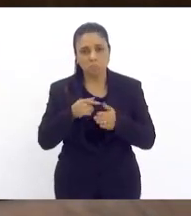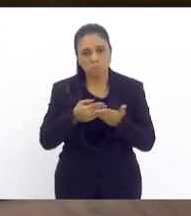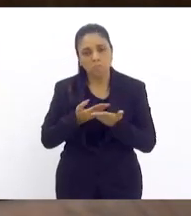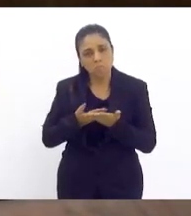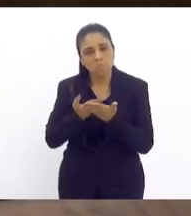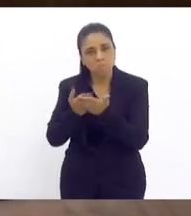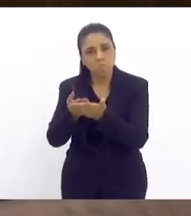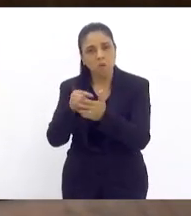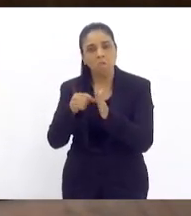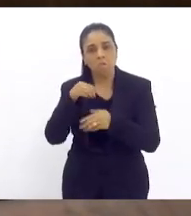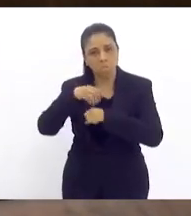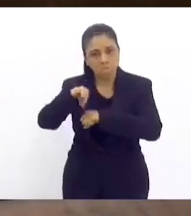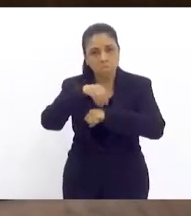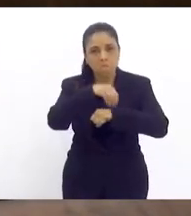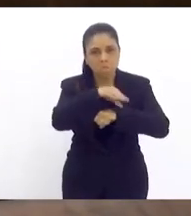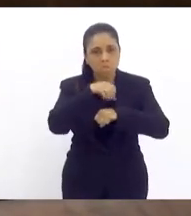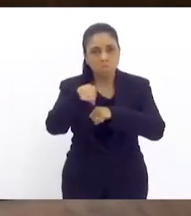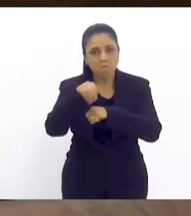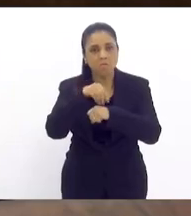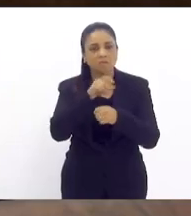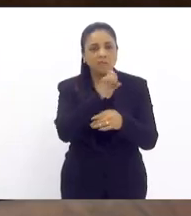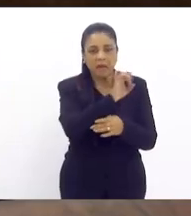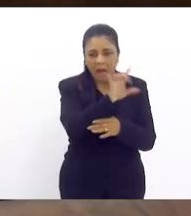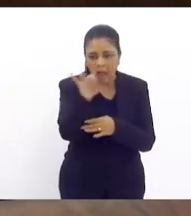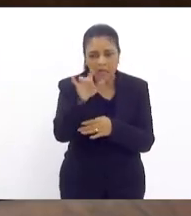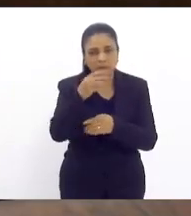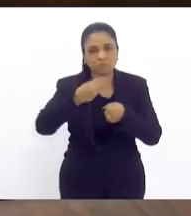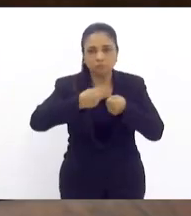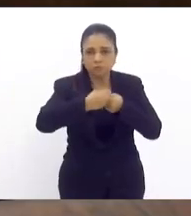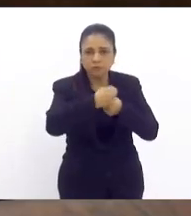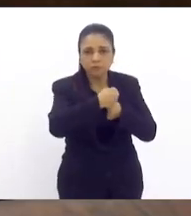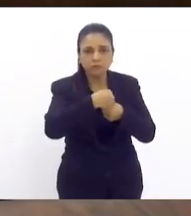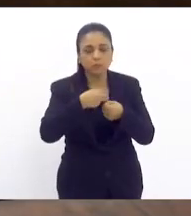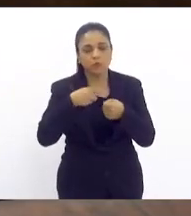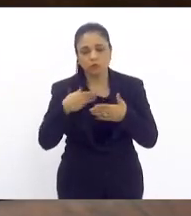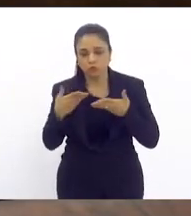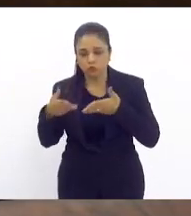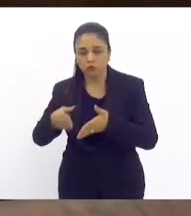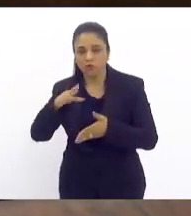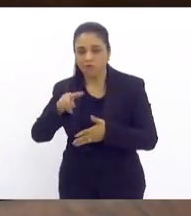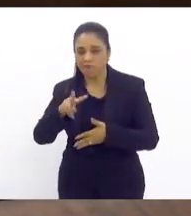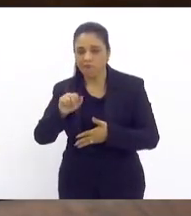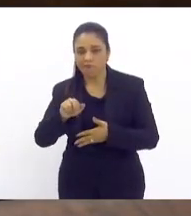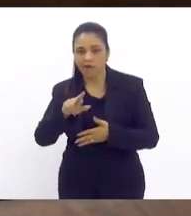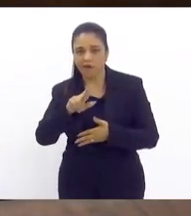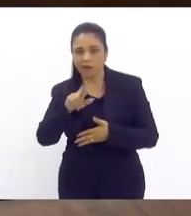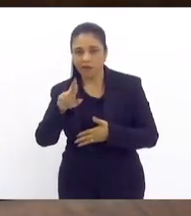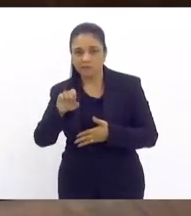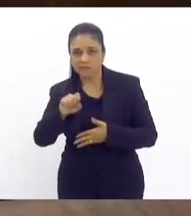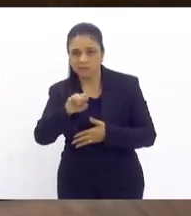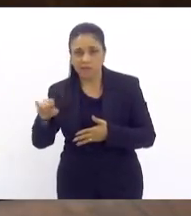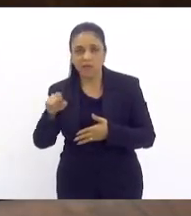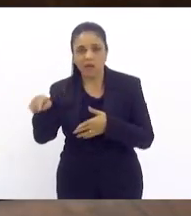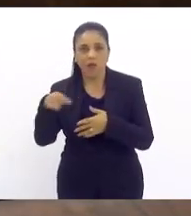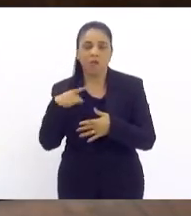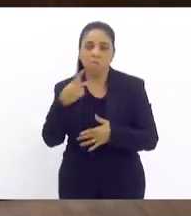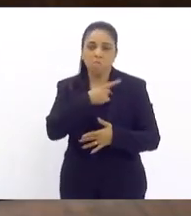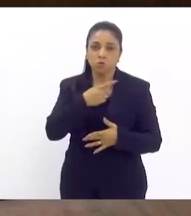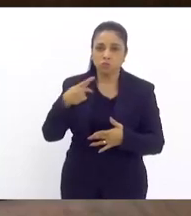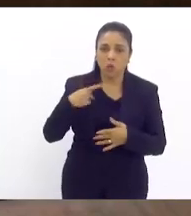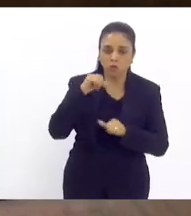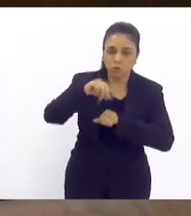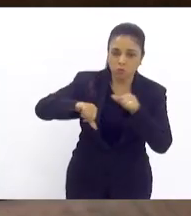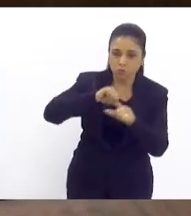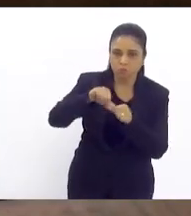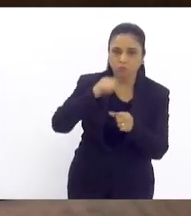e positiva né De acordo com a demanda de cada município eu chego vai sai a demanda principal é a reforma do posto de saúde Quem dera